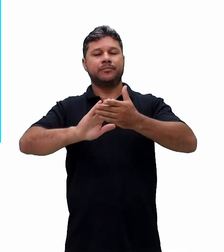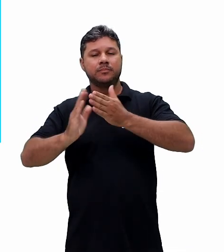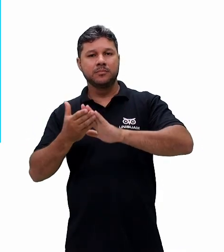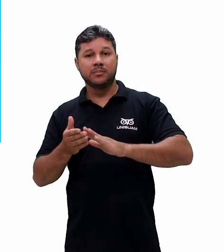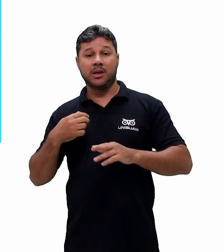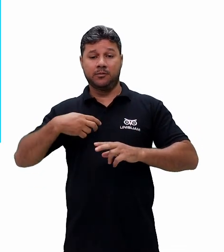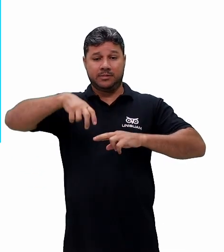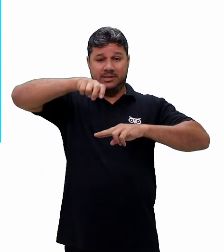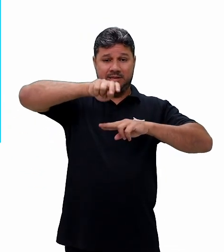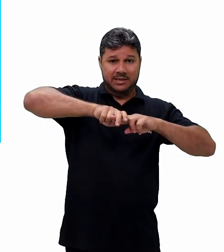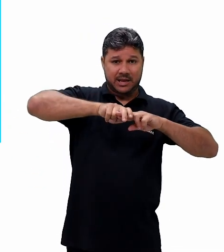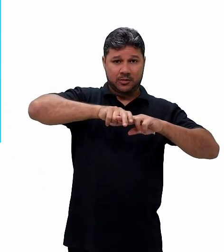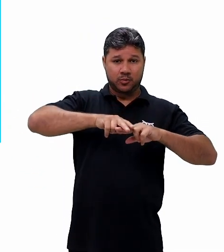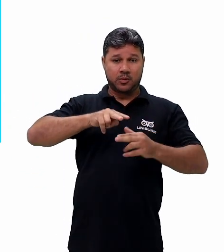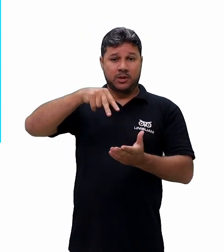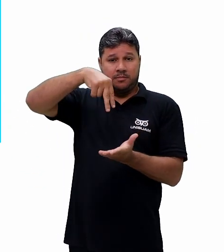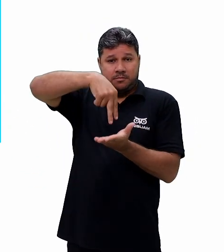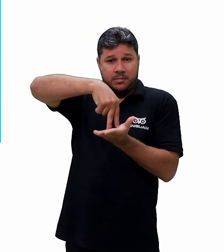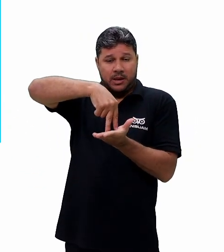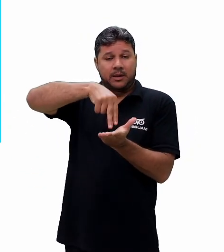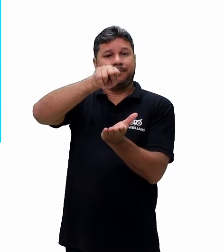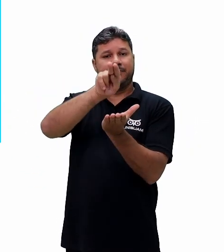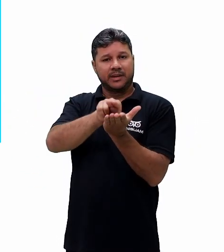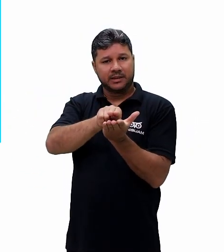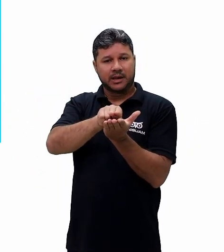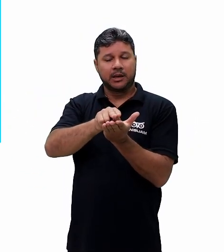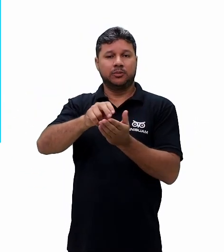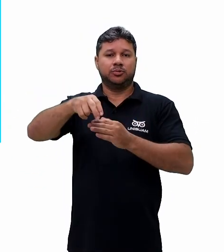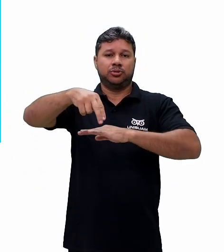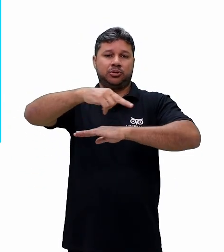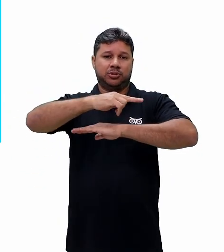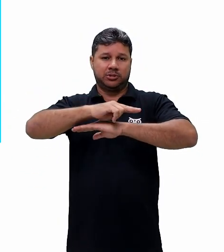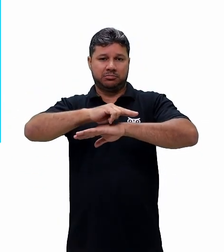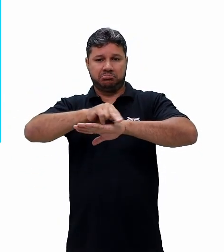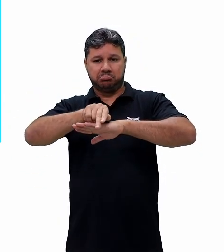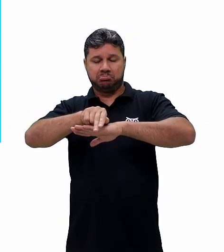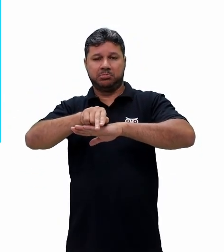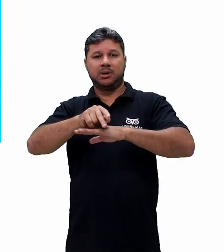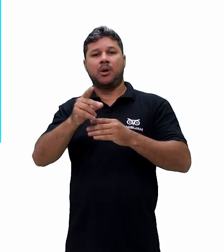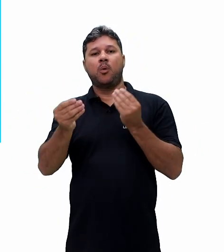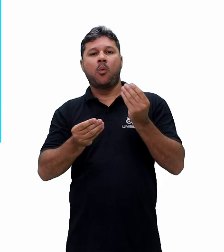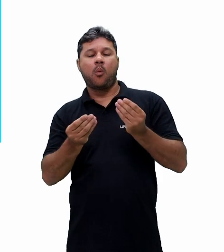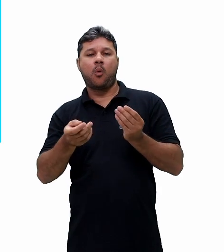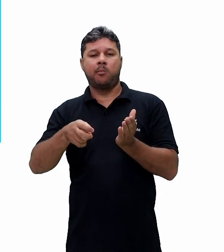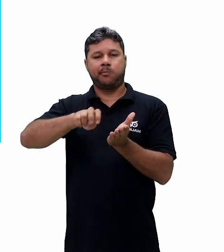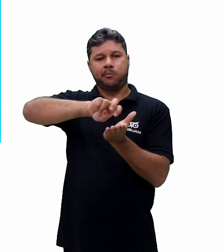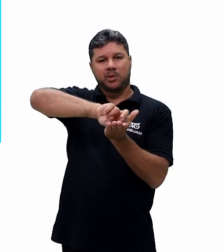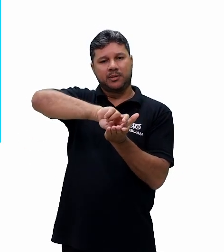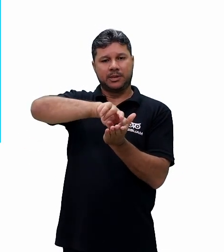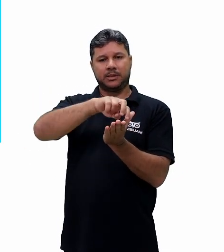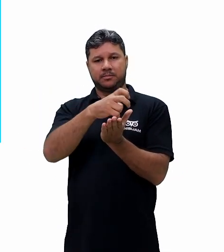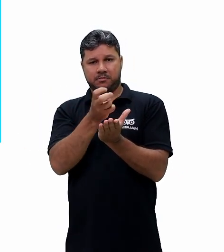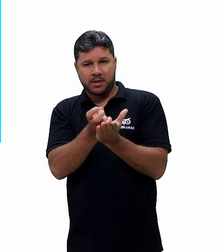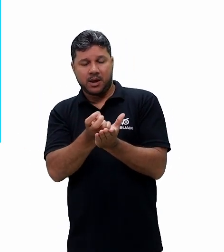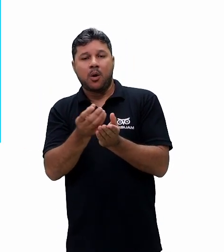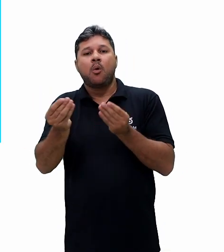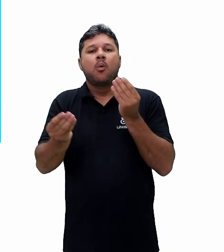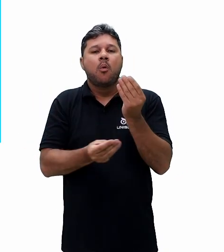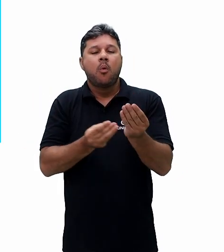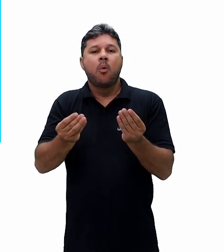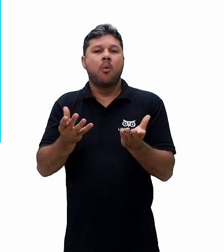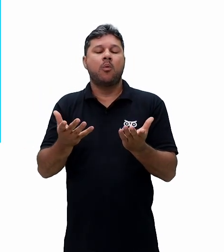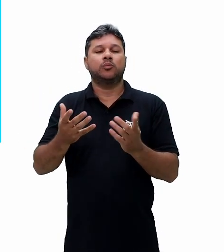alongamento. Vou alongar sentado, em pé, deitado, de lado, em decúbito dorsal, em